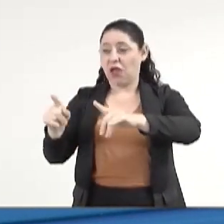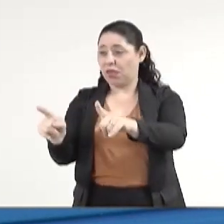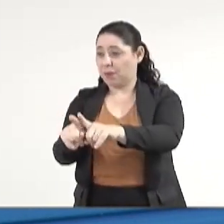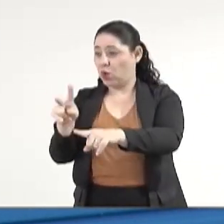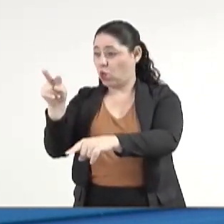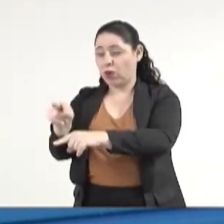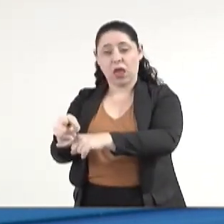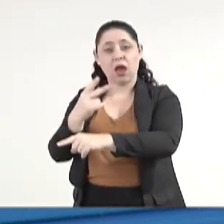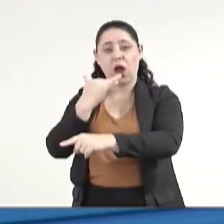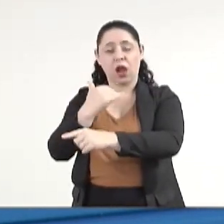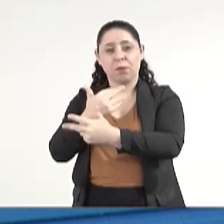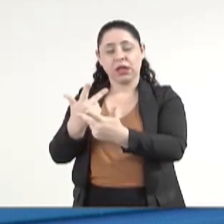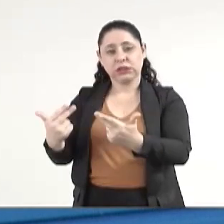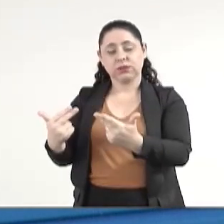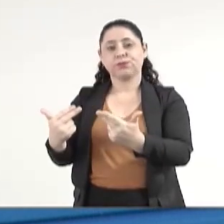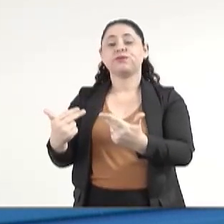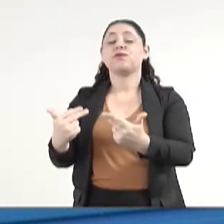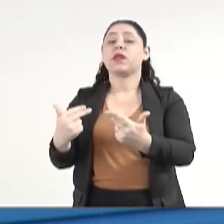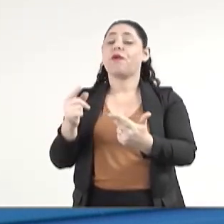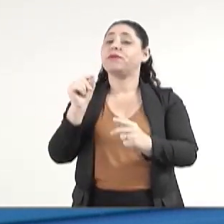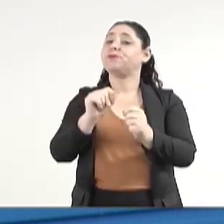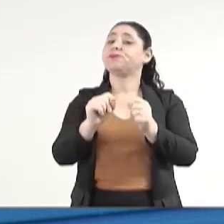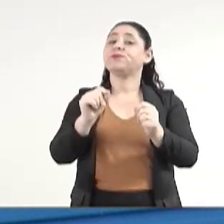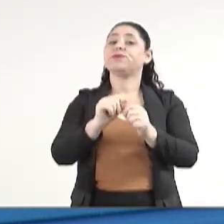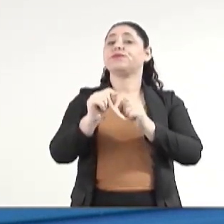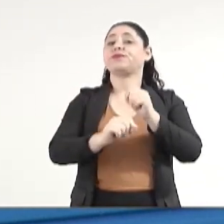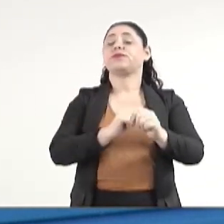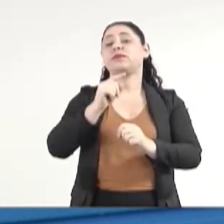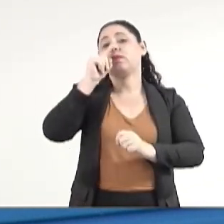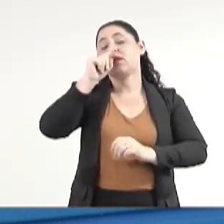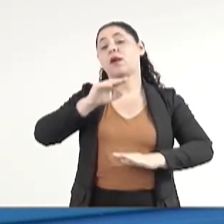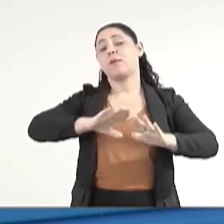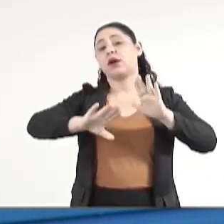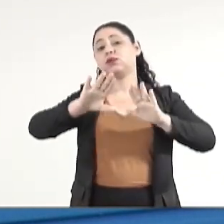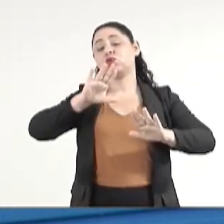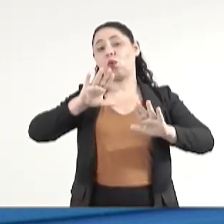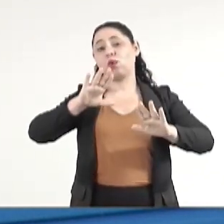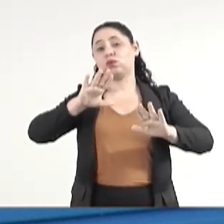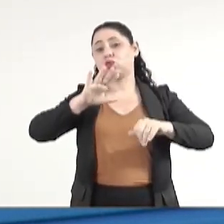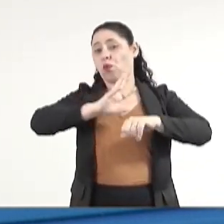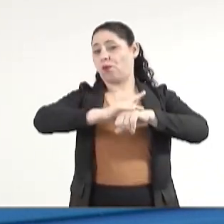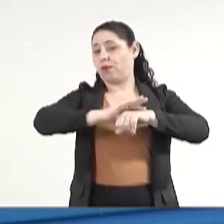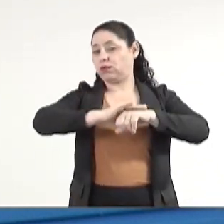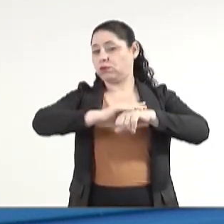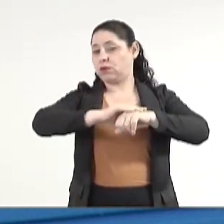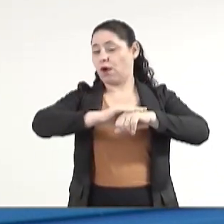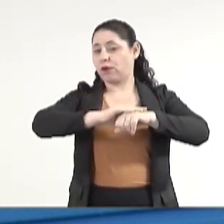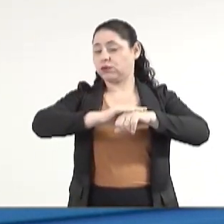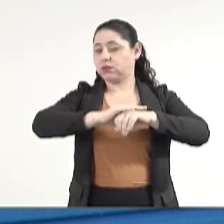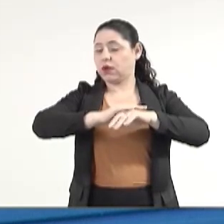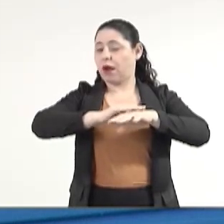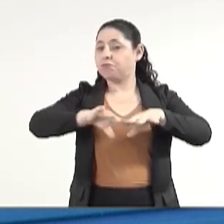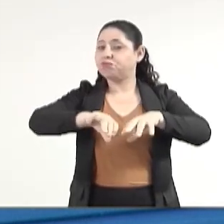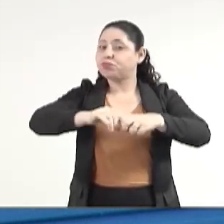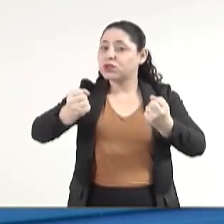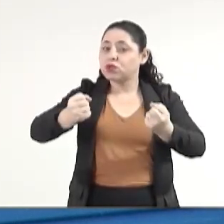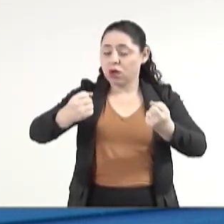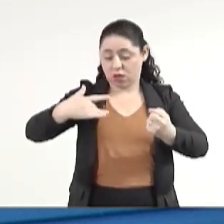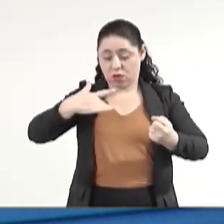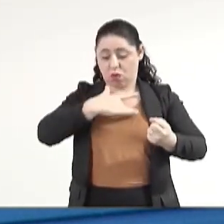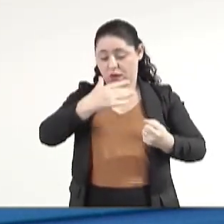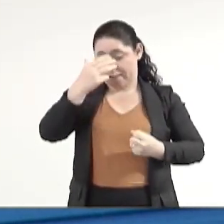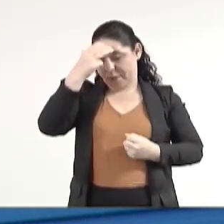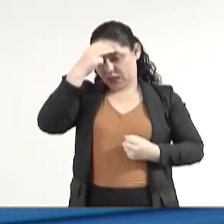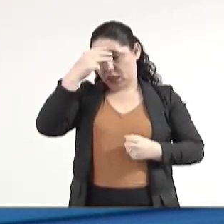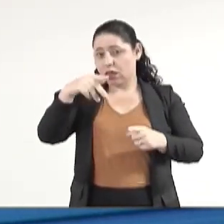os alimentos. Essa é uma situação que aumenta o risco de doenças e infecções, prejudicando a saúde física e